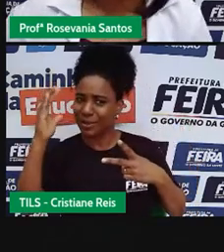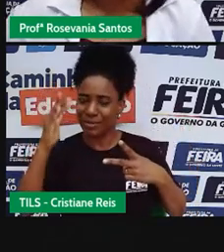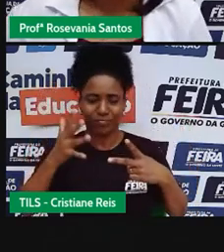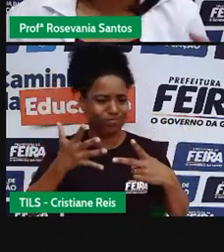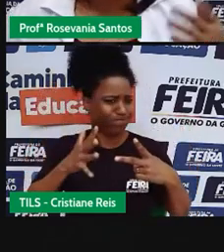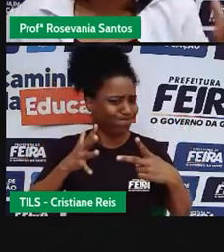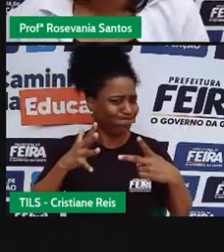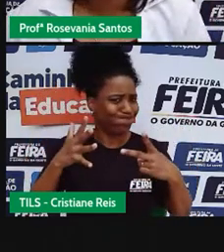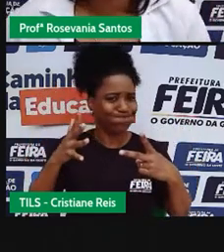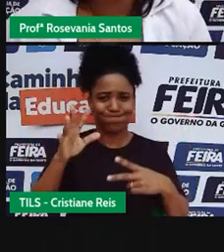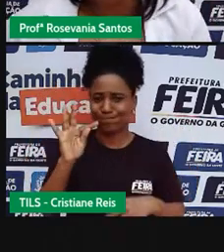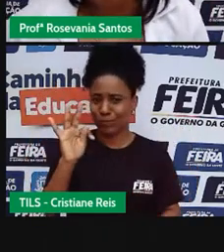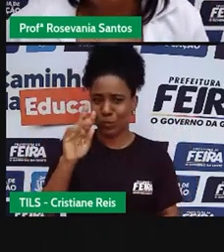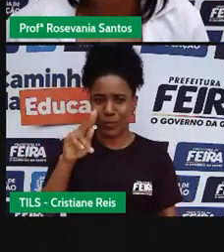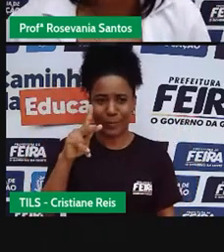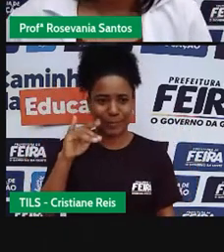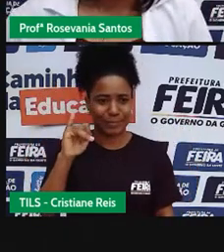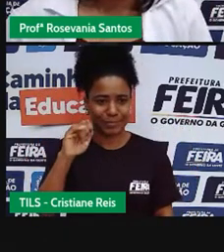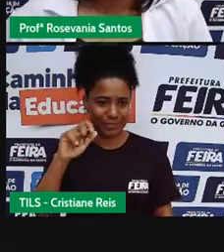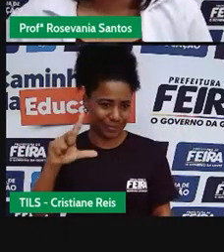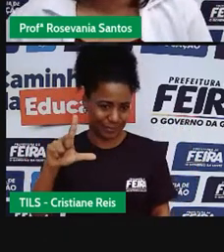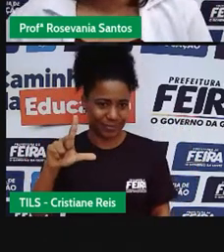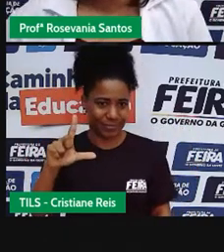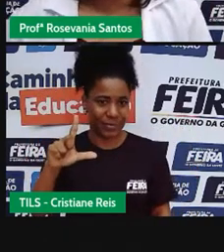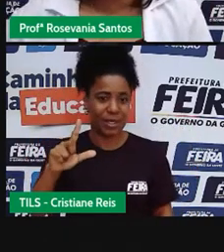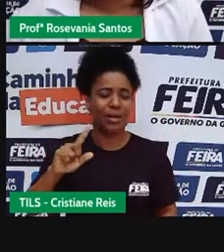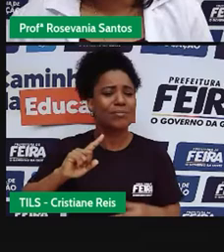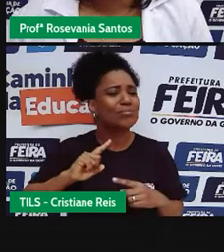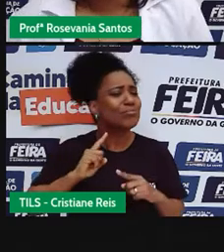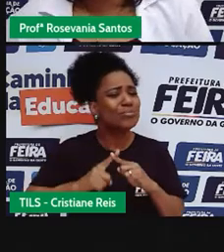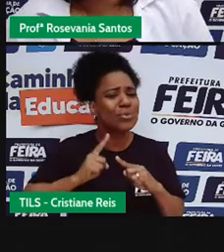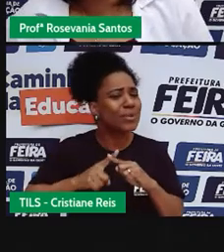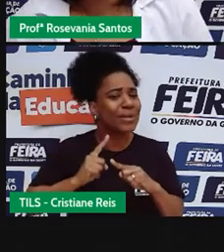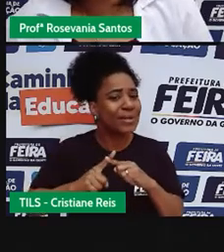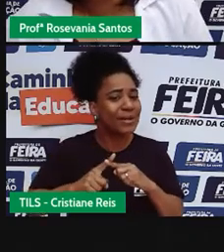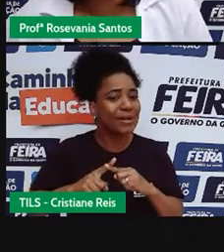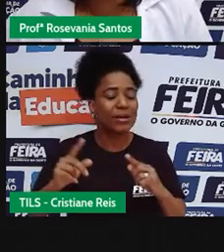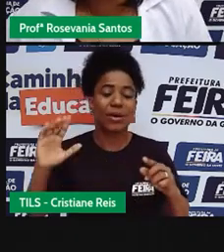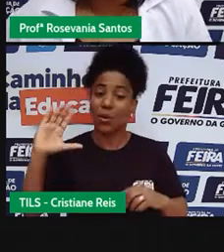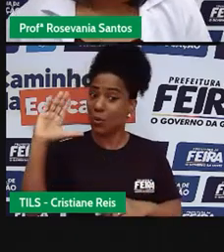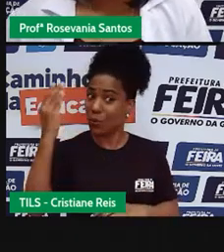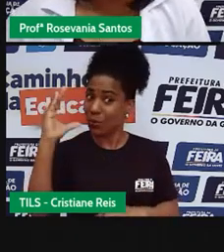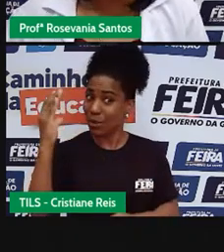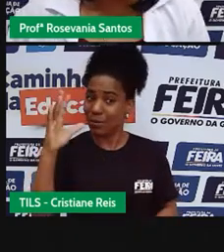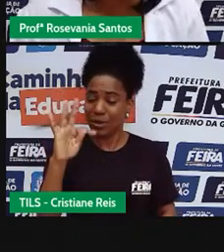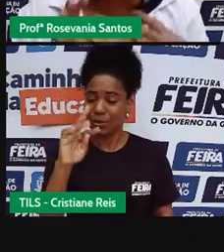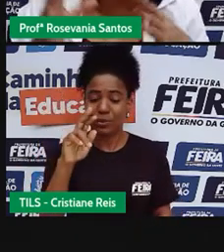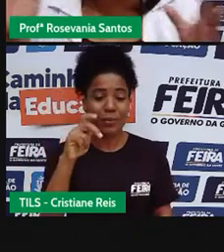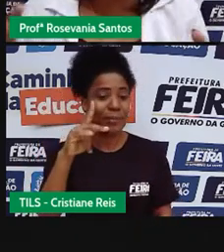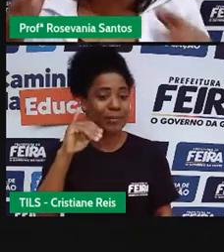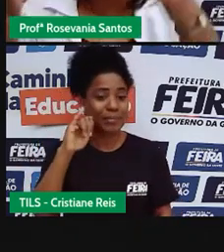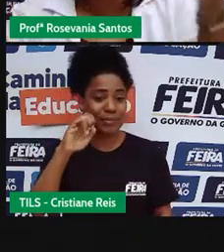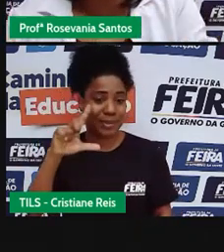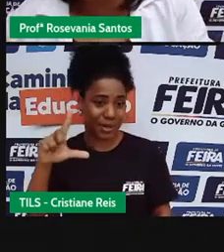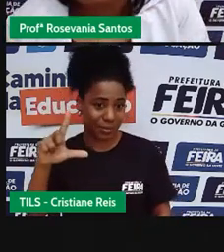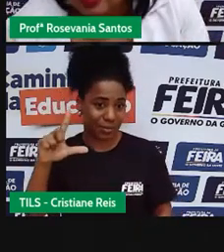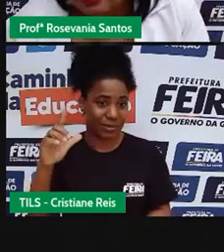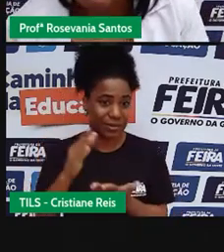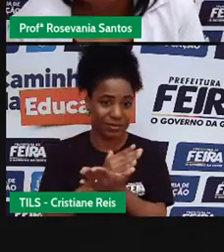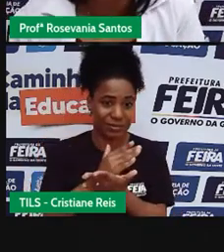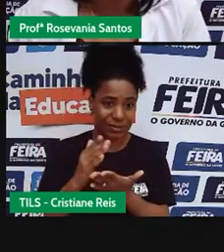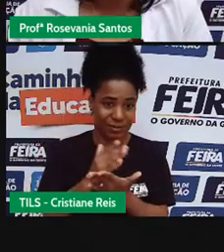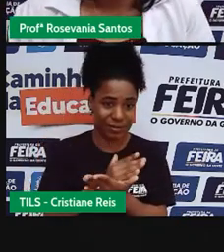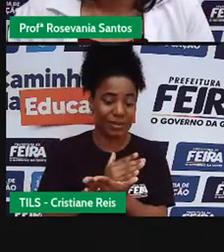de nome aí se a senhora disse só tem dois? Por quê? Porque o clima tropical ele vai subdividir de acordo com o local onde ele